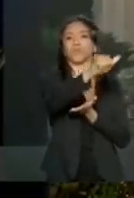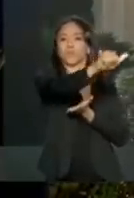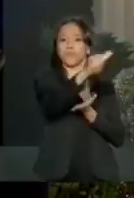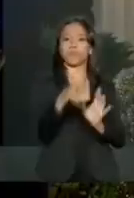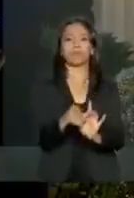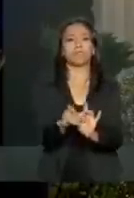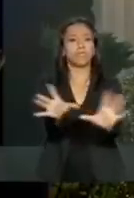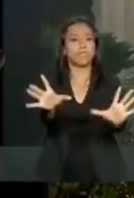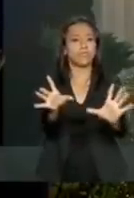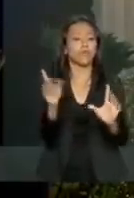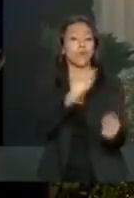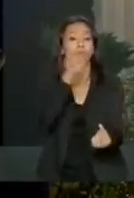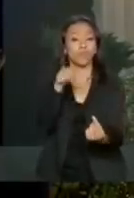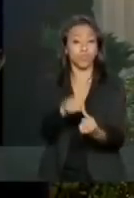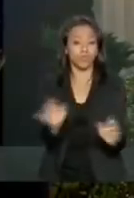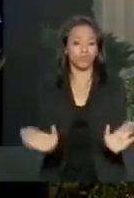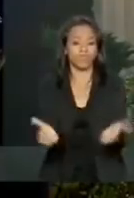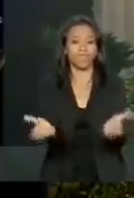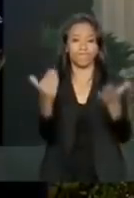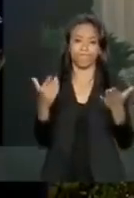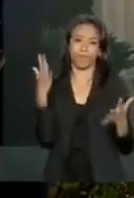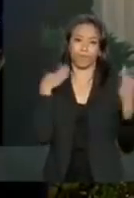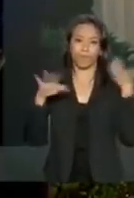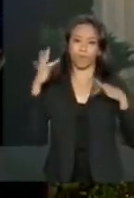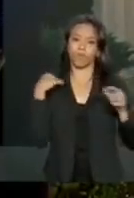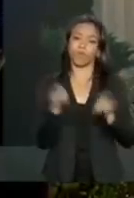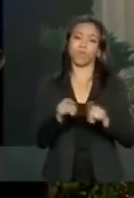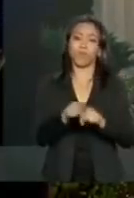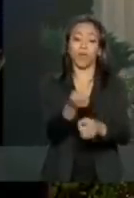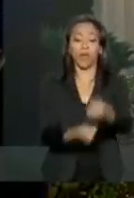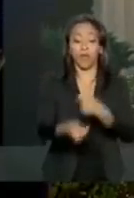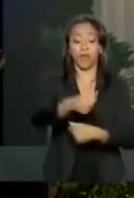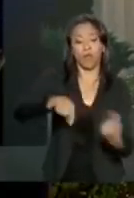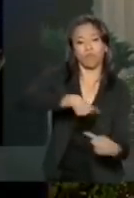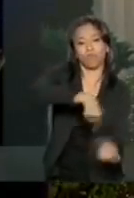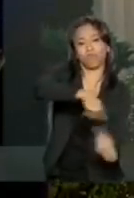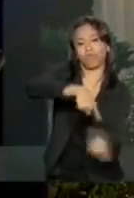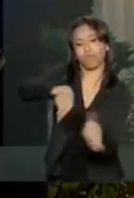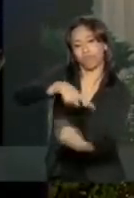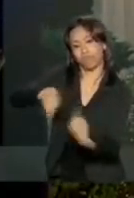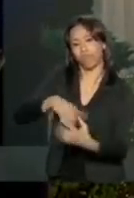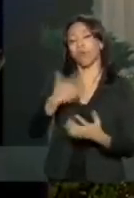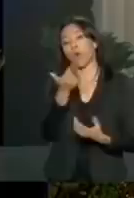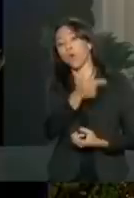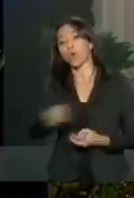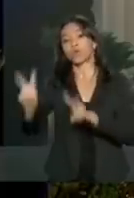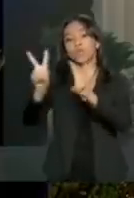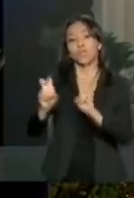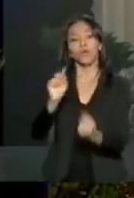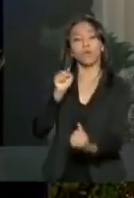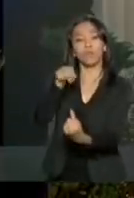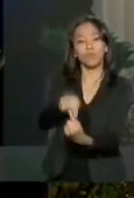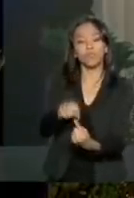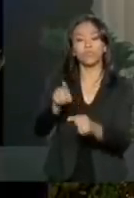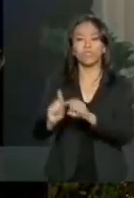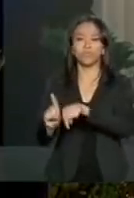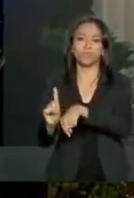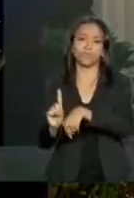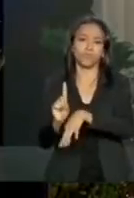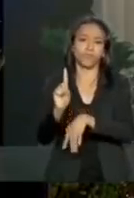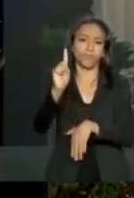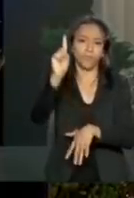e os negócios. Na vertente da defesa e da cooperação espacial, assinamos o acordo de